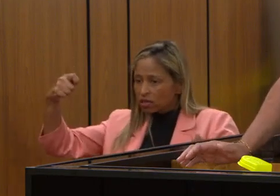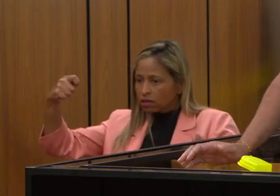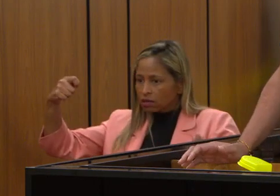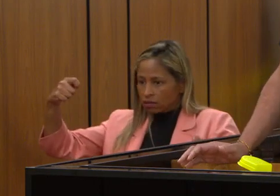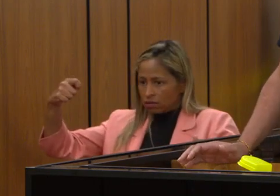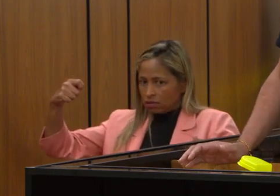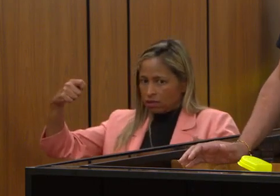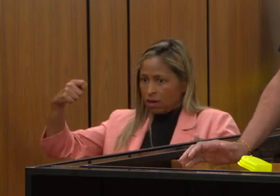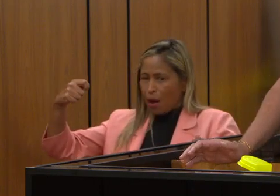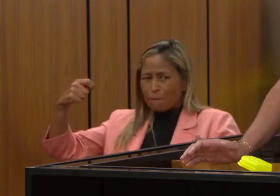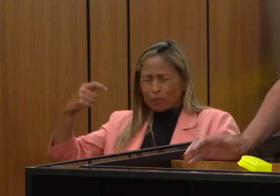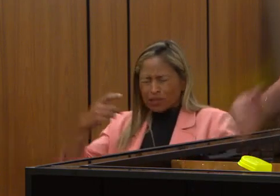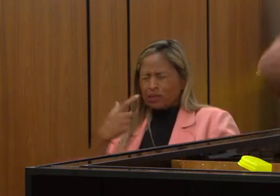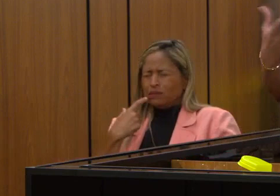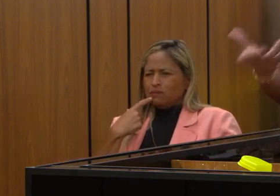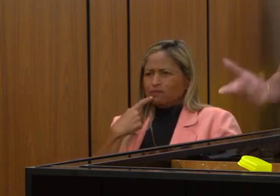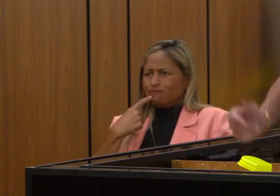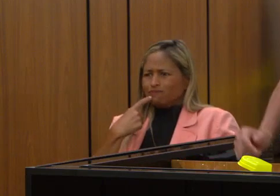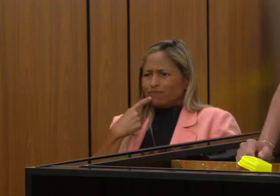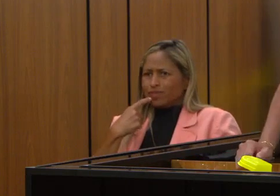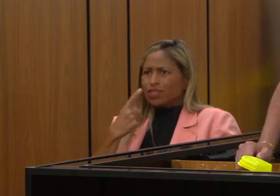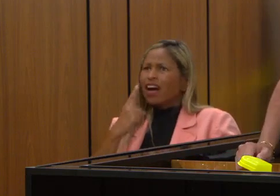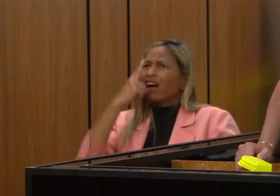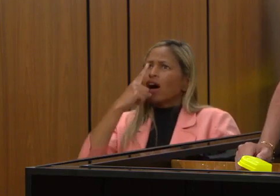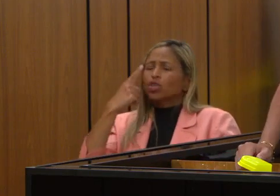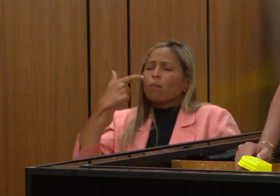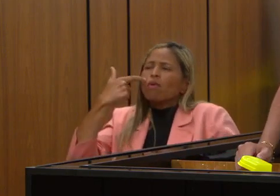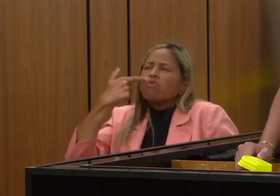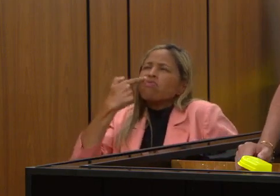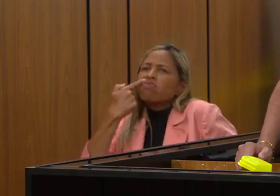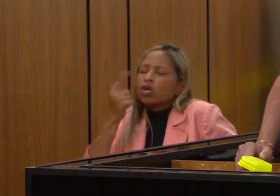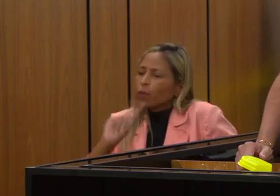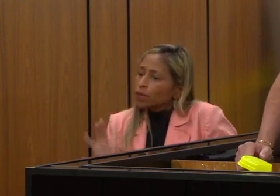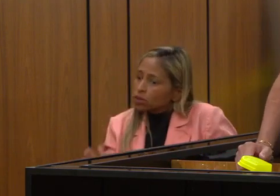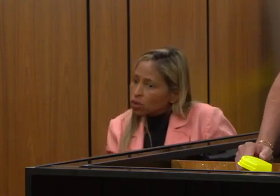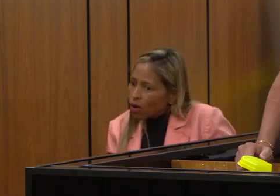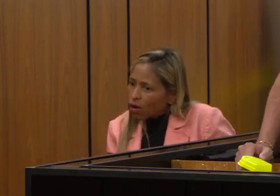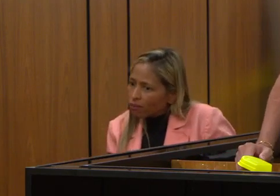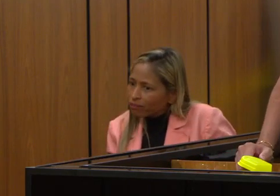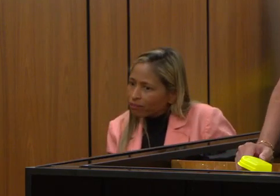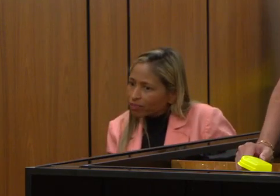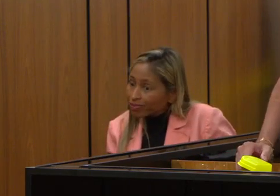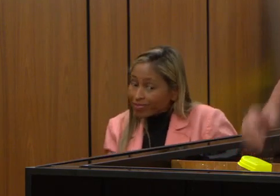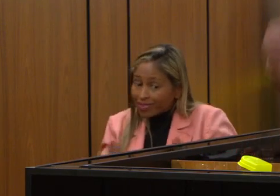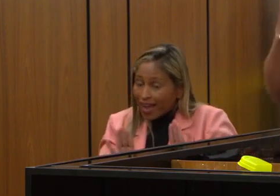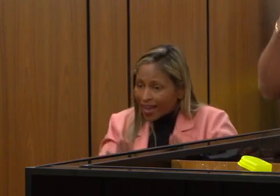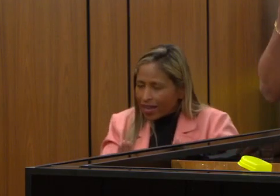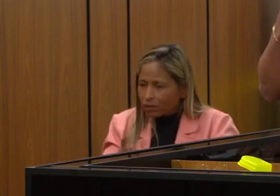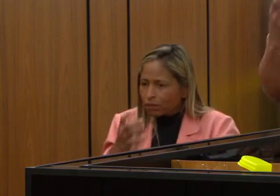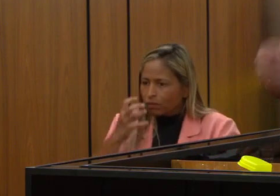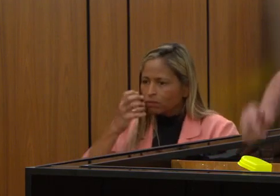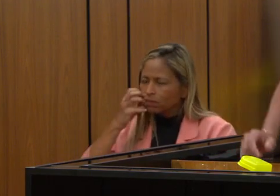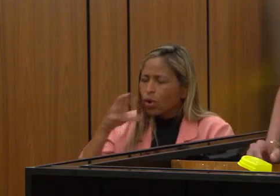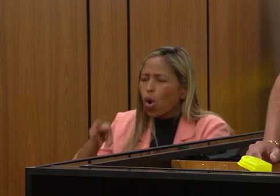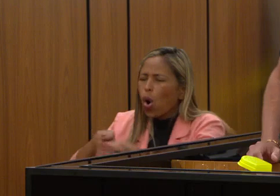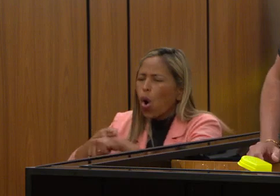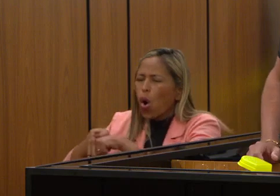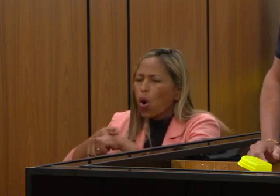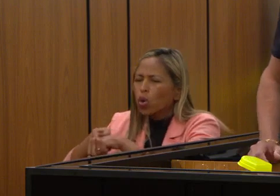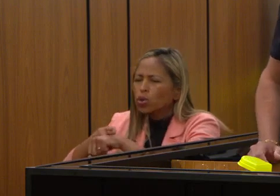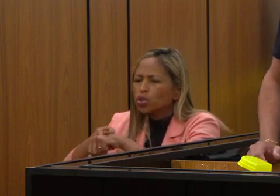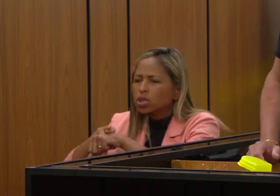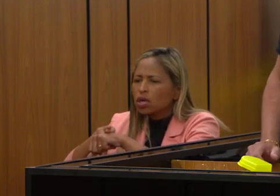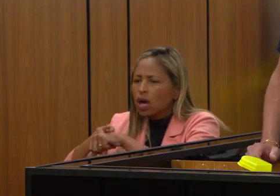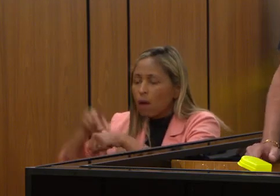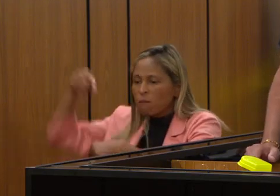eu falei quero mas eu achei estranho porque o de cima Não precisei de anestesia aí ela minha boca ficou toda roxa e ela